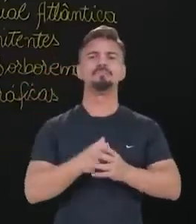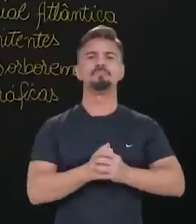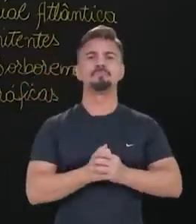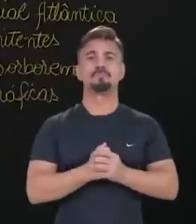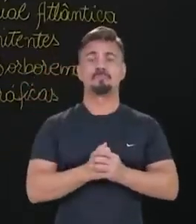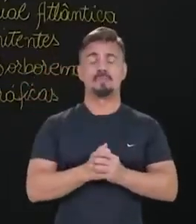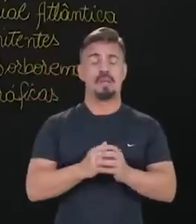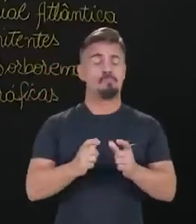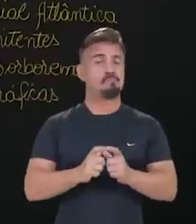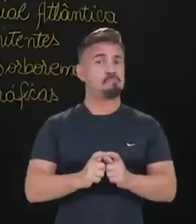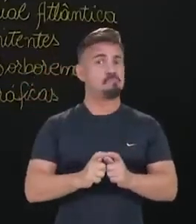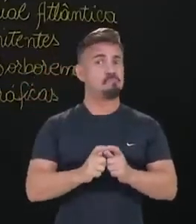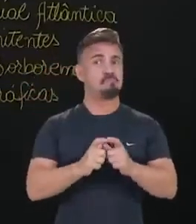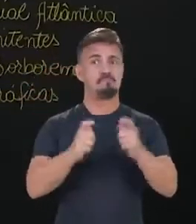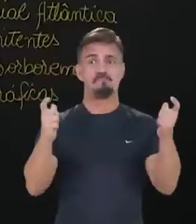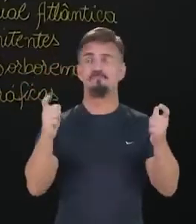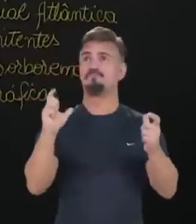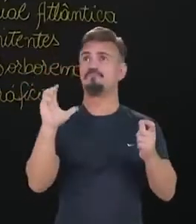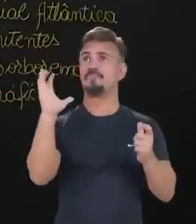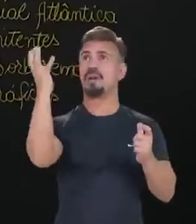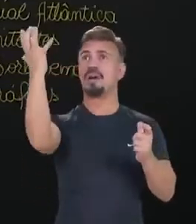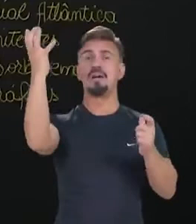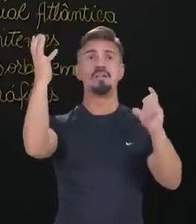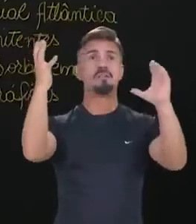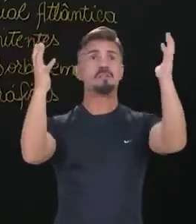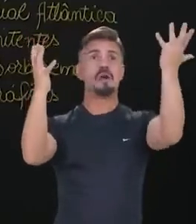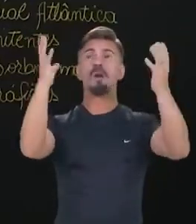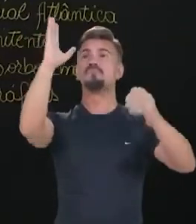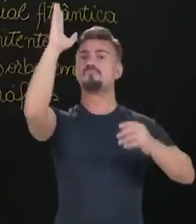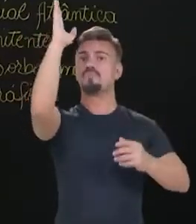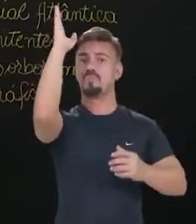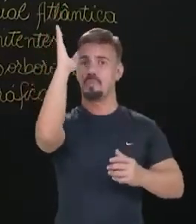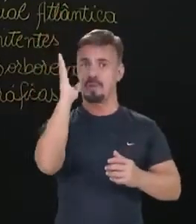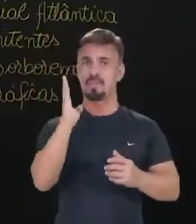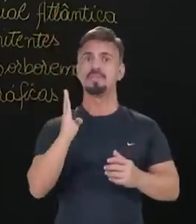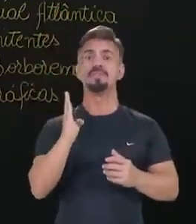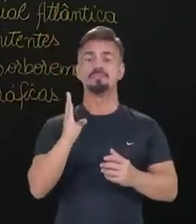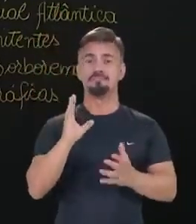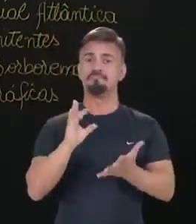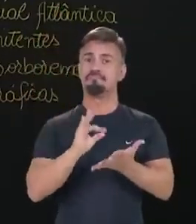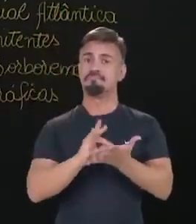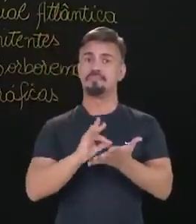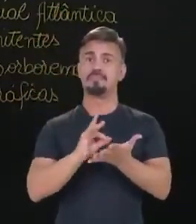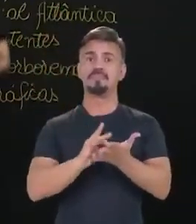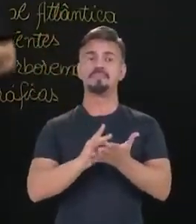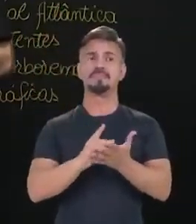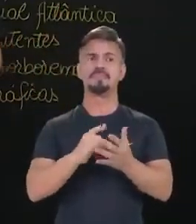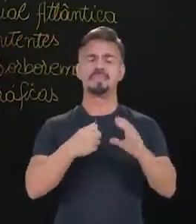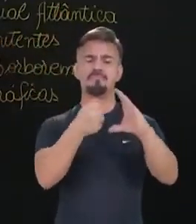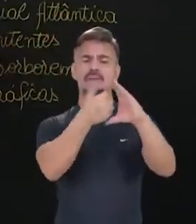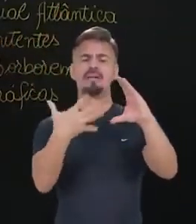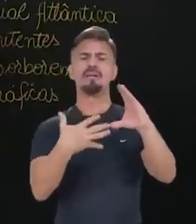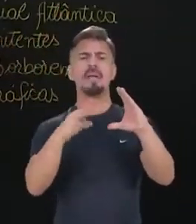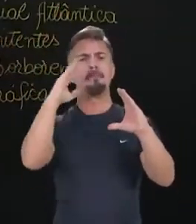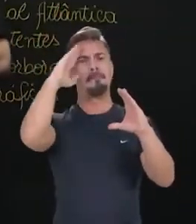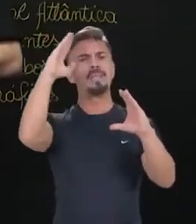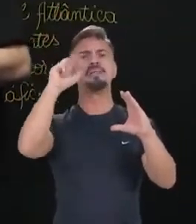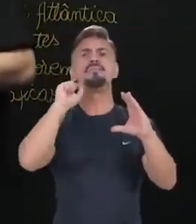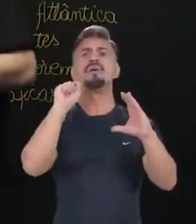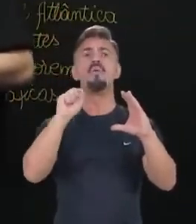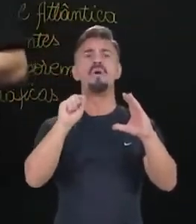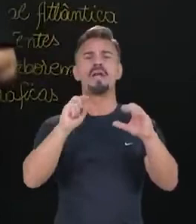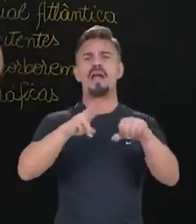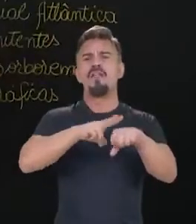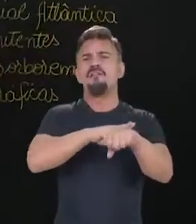Amazônia é o maior domínio morfoclimático brasileiro. É ele que vai ter como característica principal